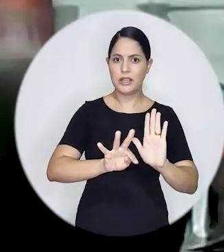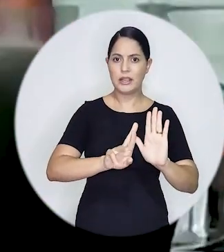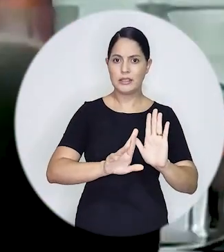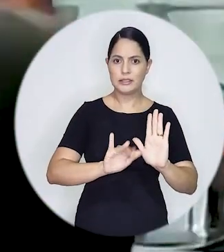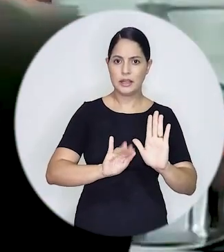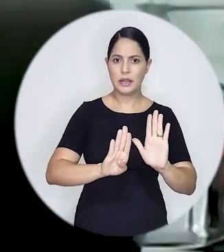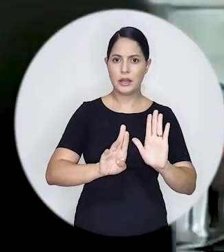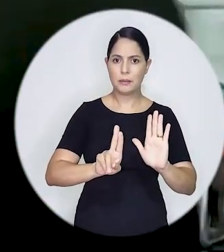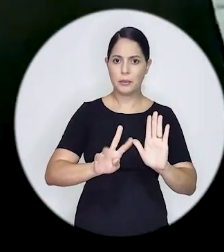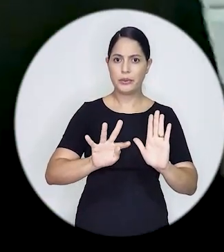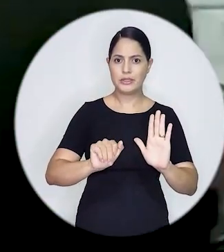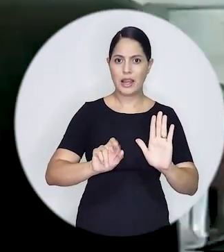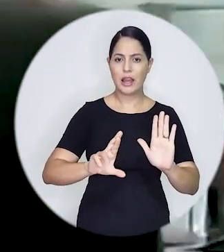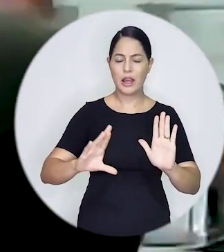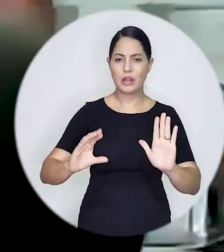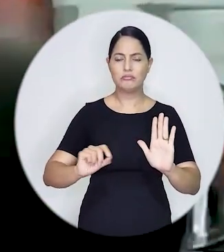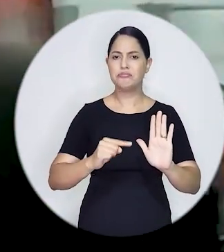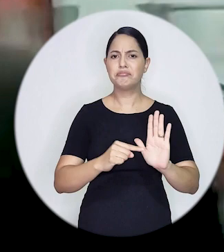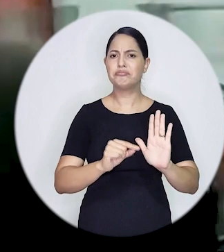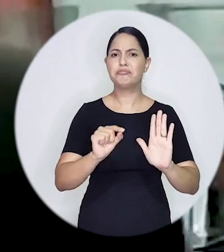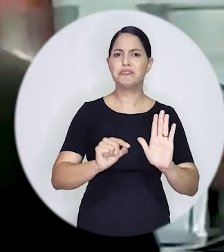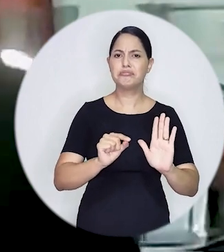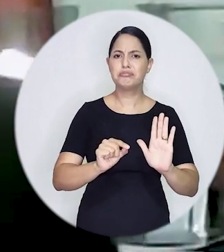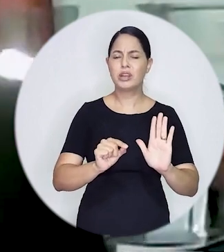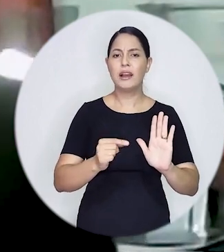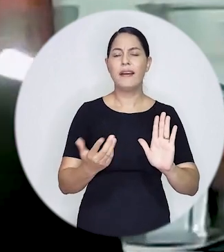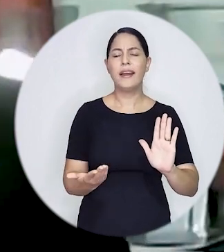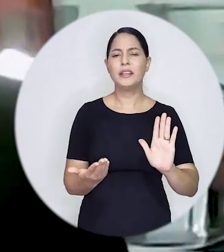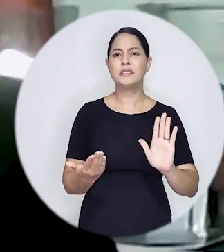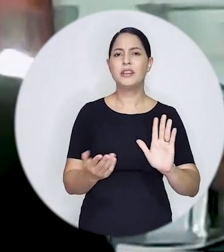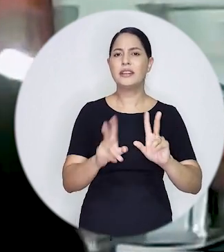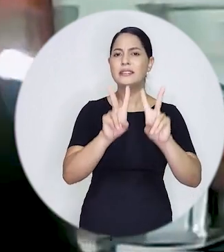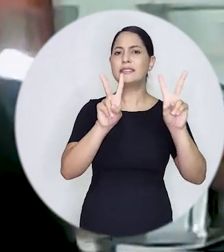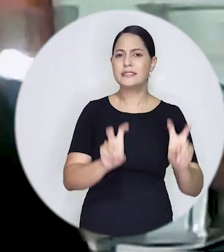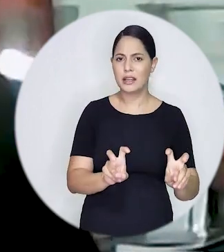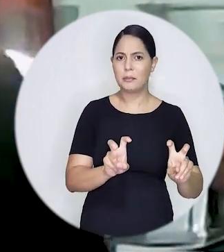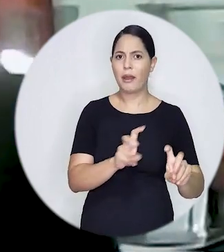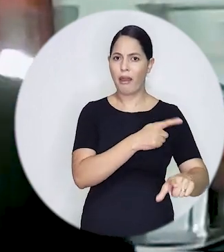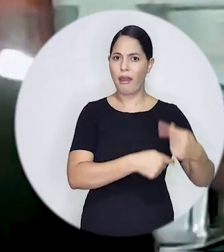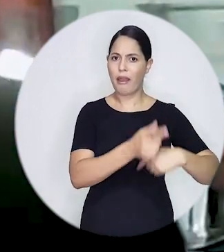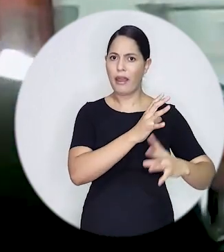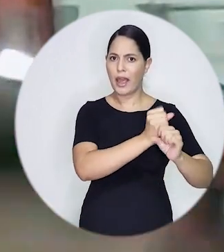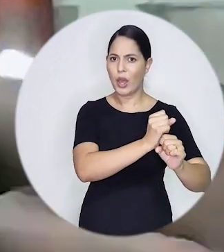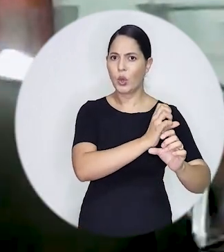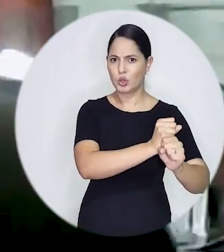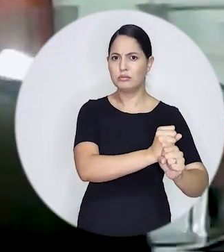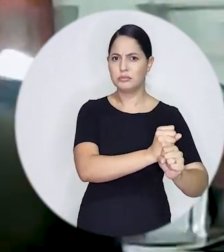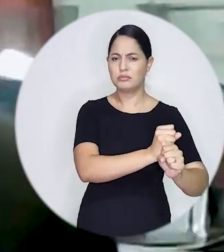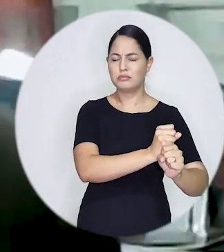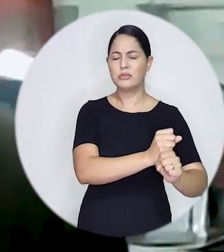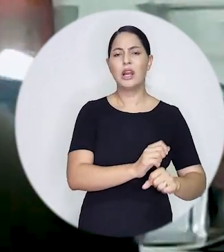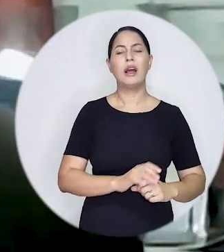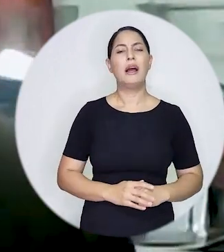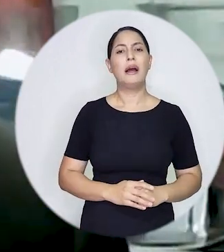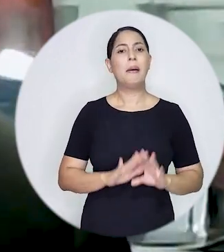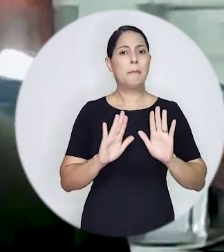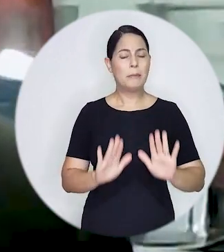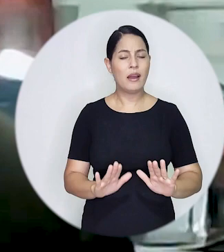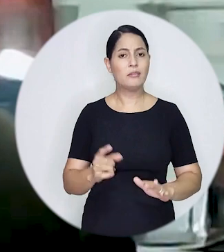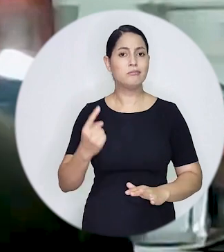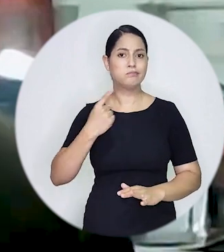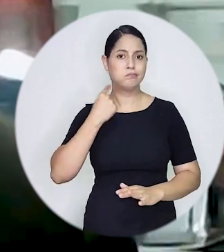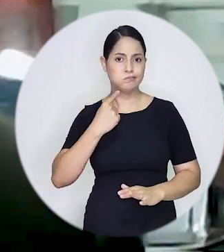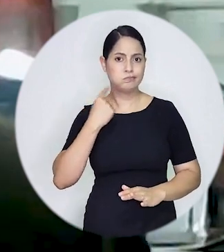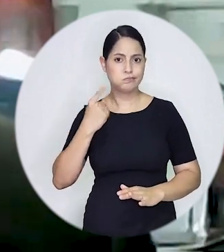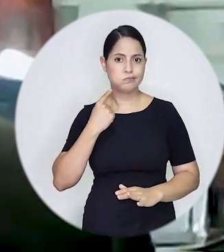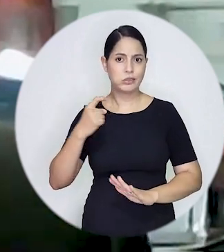detesta. Então, quem advoga na área tributária seguramente advoga no sentido de obedecer à lei, mas pagando